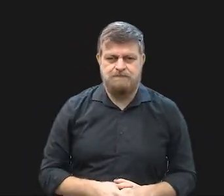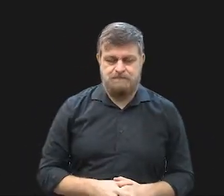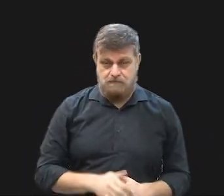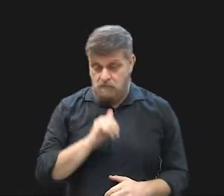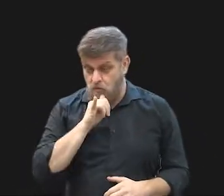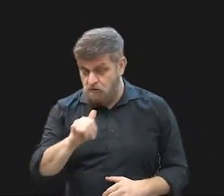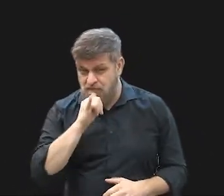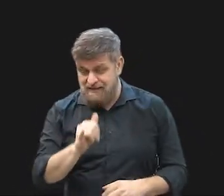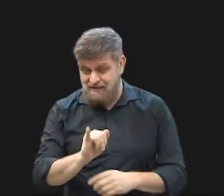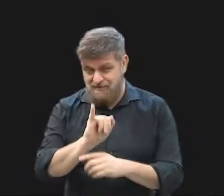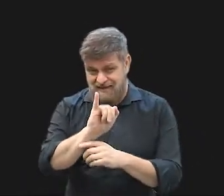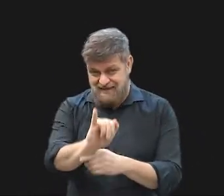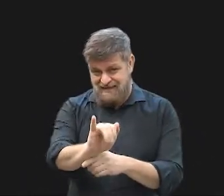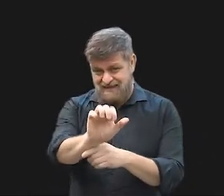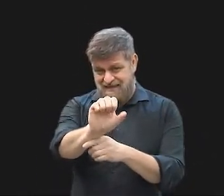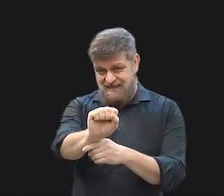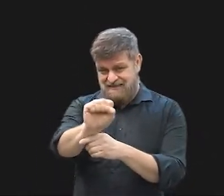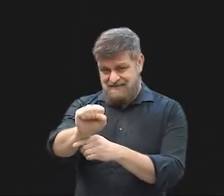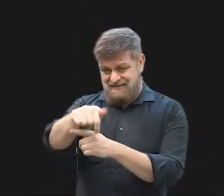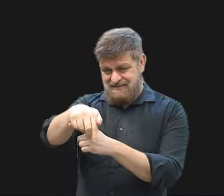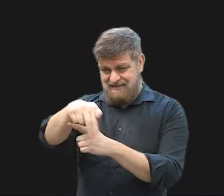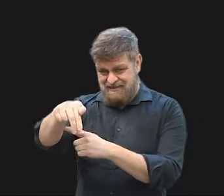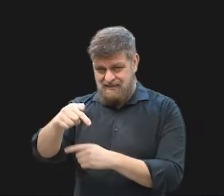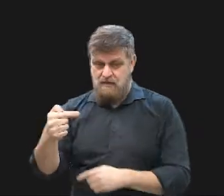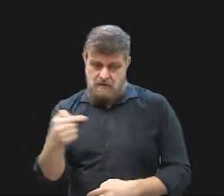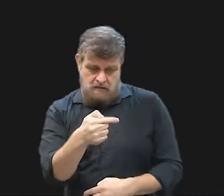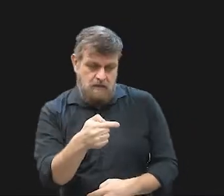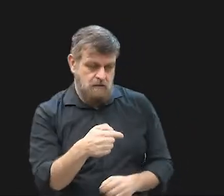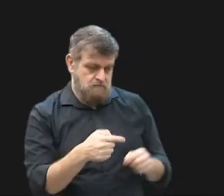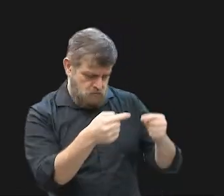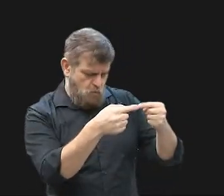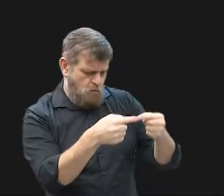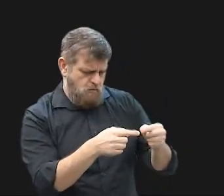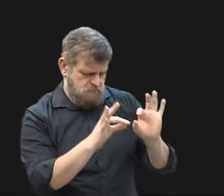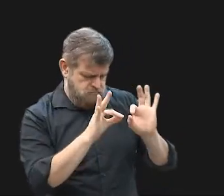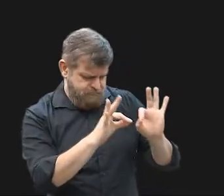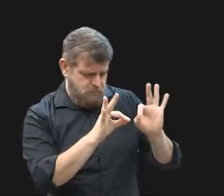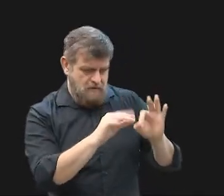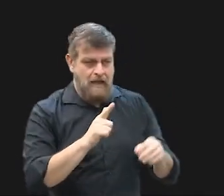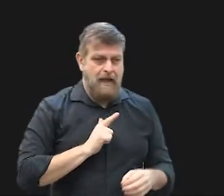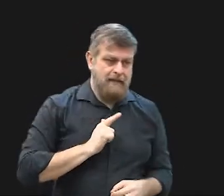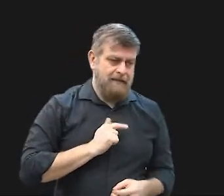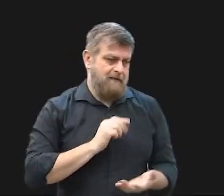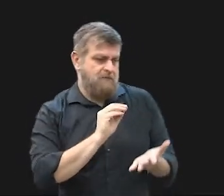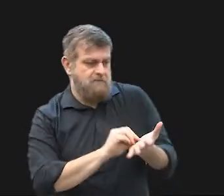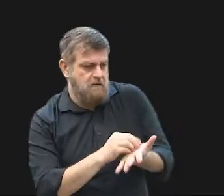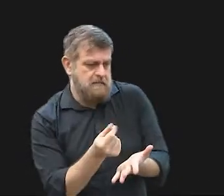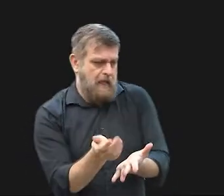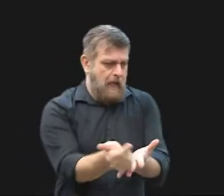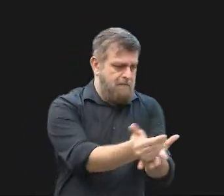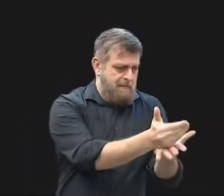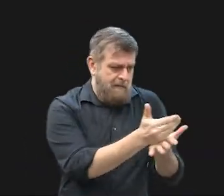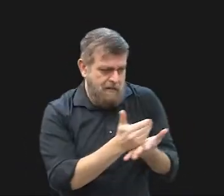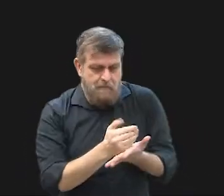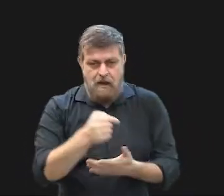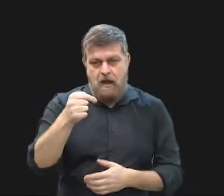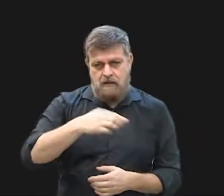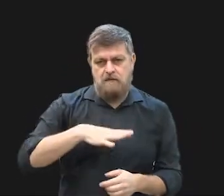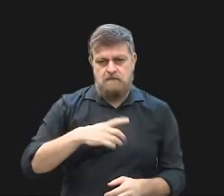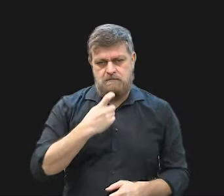Campinas muito alto, e aí poderia até uma justificativa de que isso vai implicar numa redução drástica